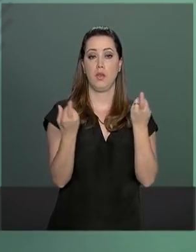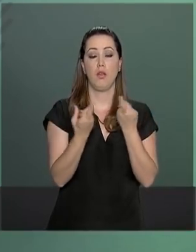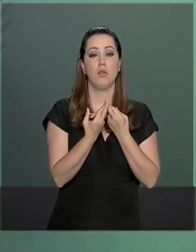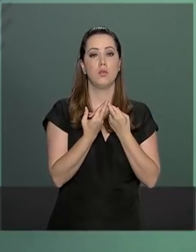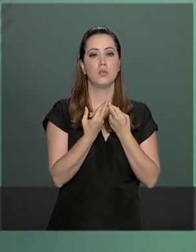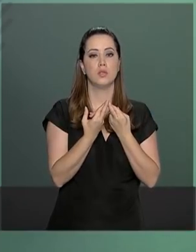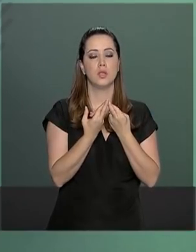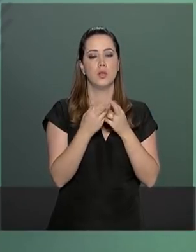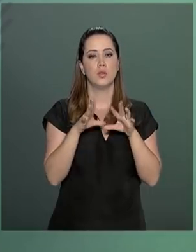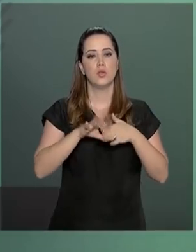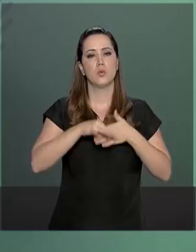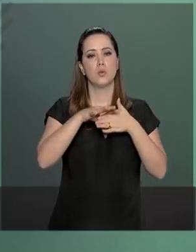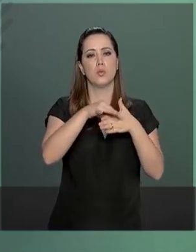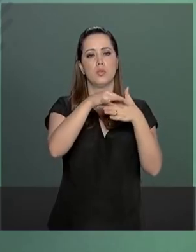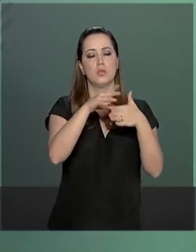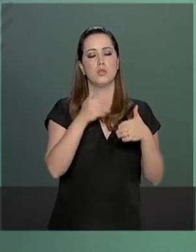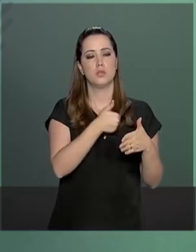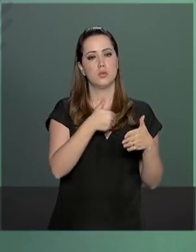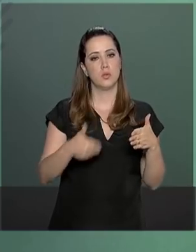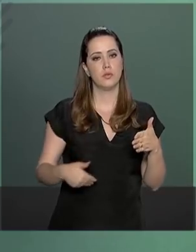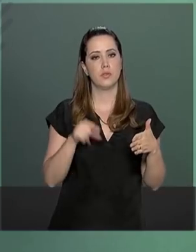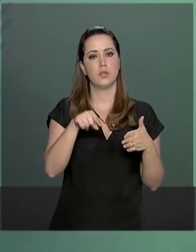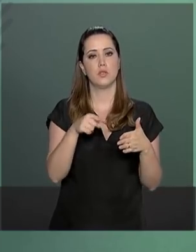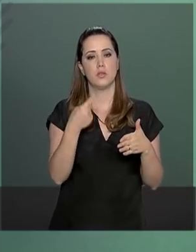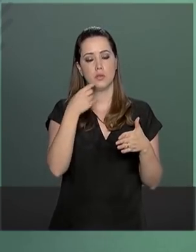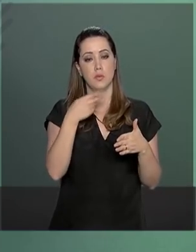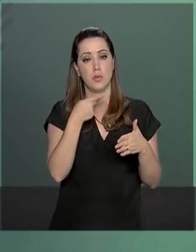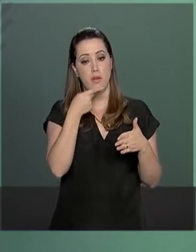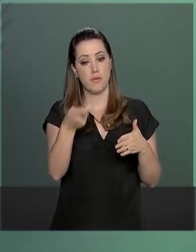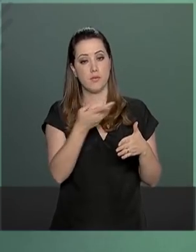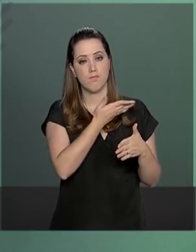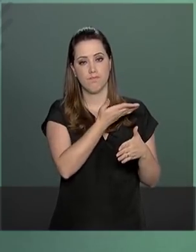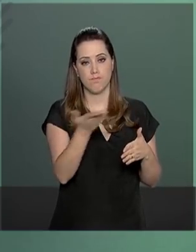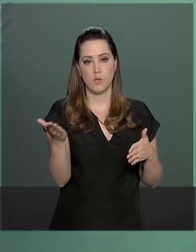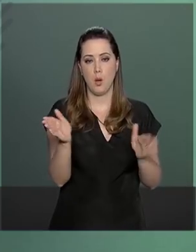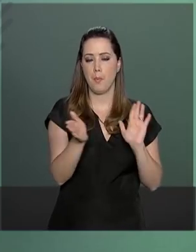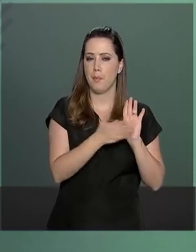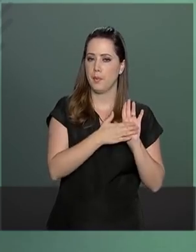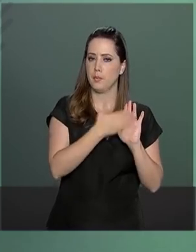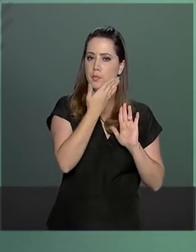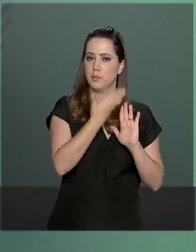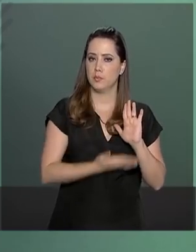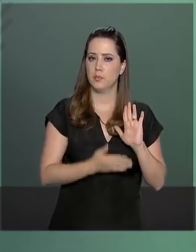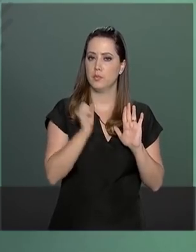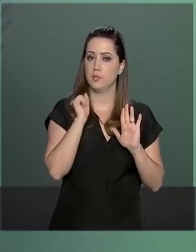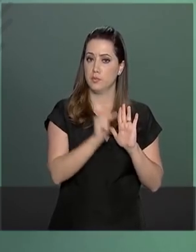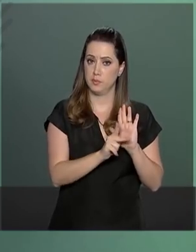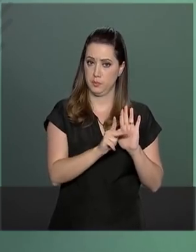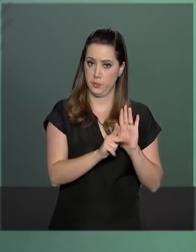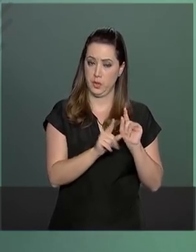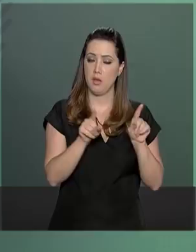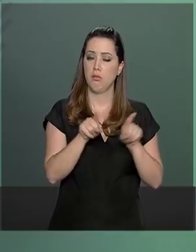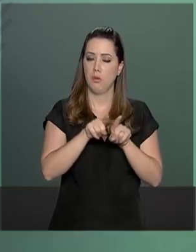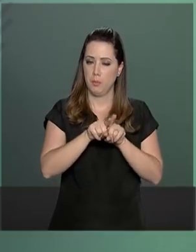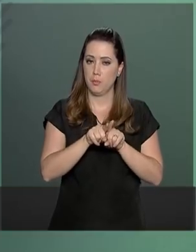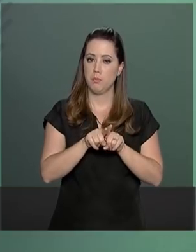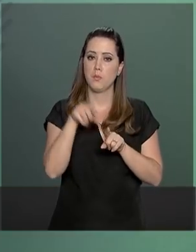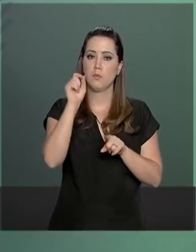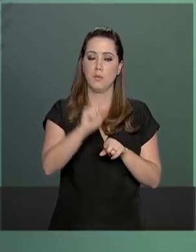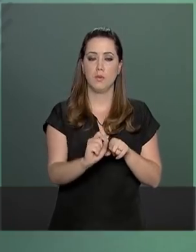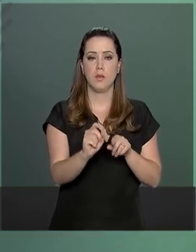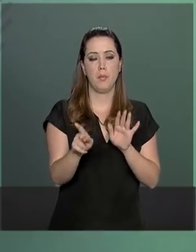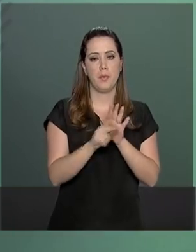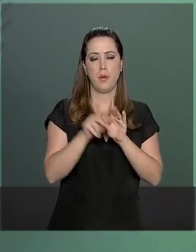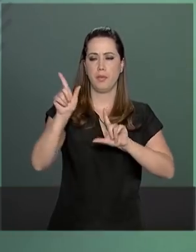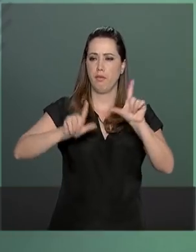com líderes e governadores para aclarar a a proposta da previdência concomitantemente à própria